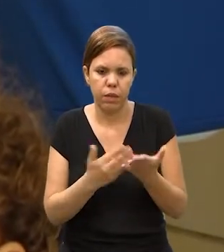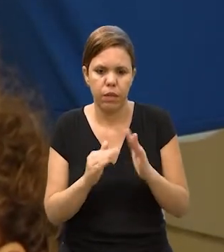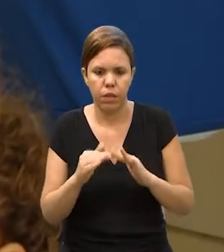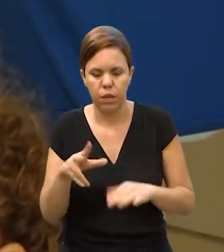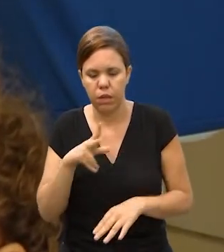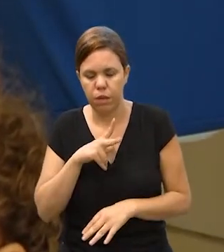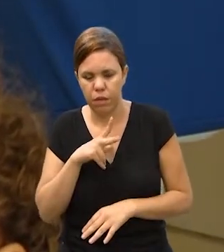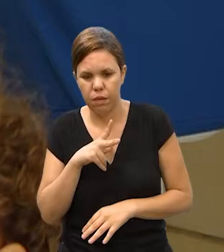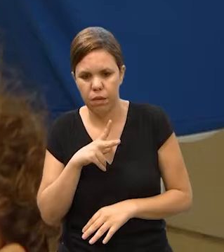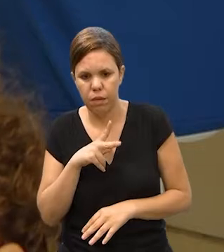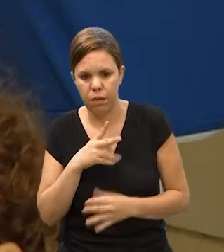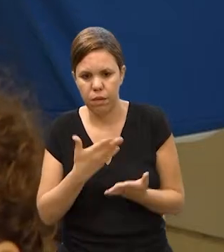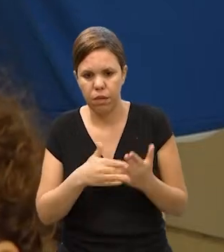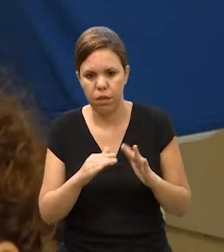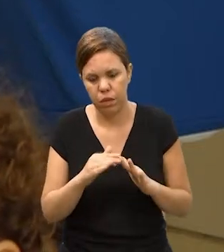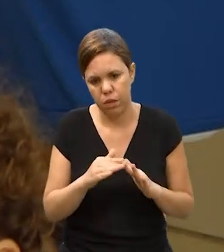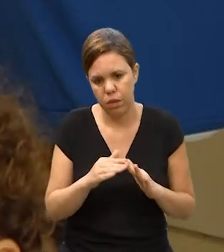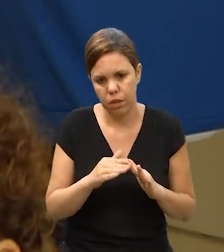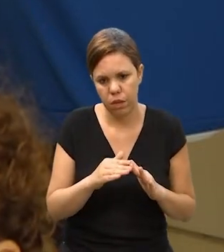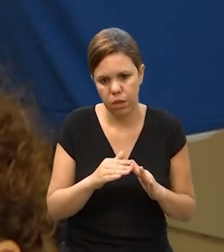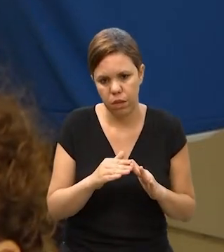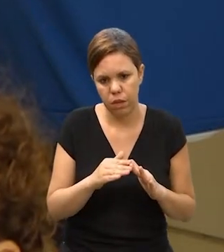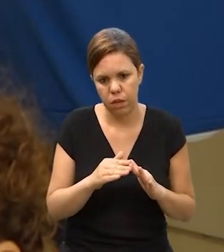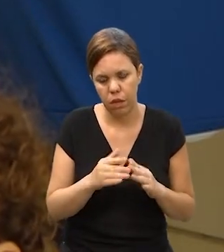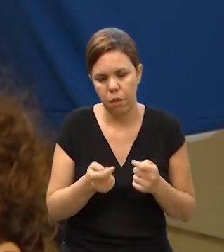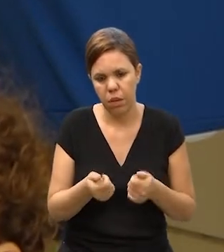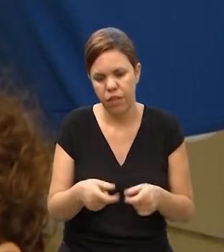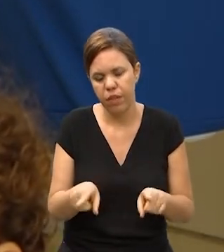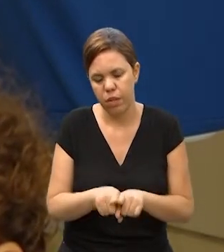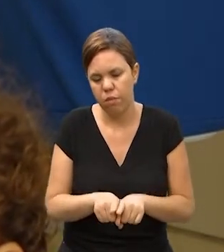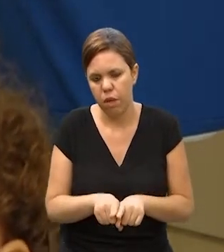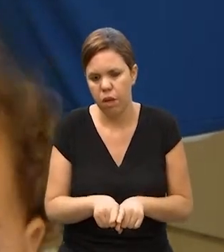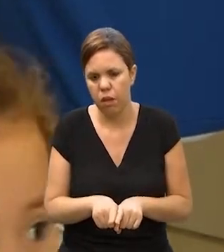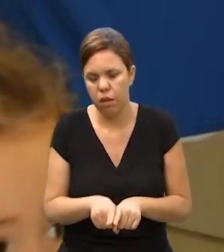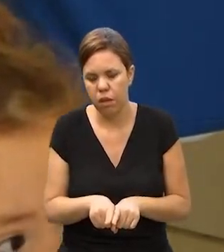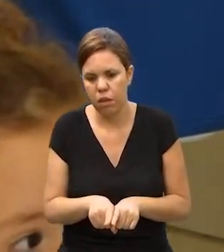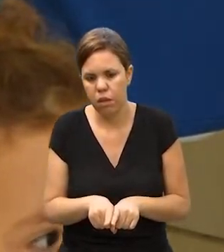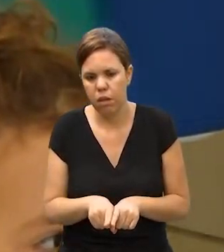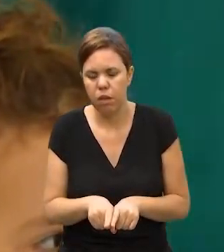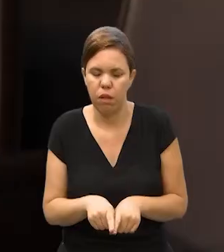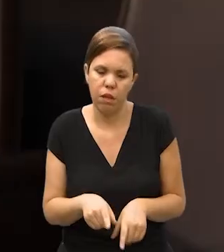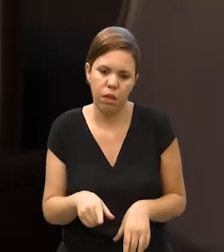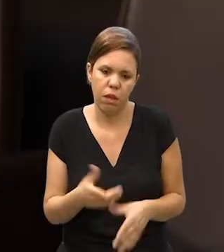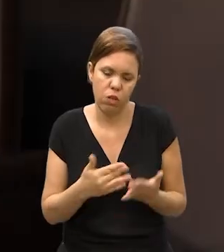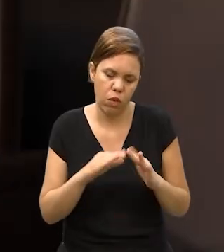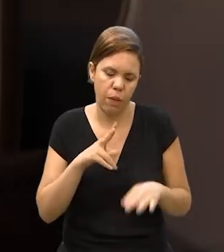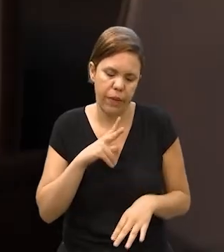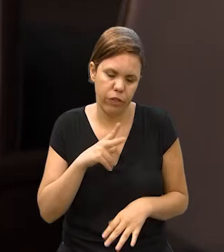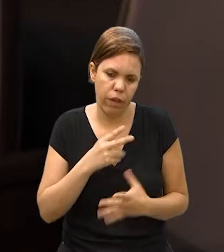escolas particulares e, obviamente, com algum benefício. Então, se a escola particular quiser